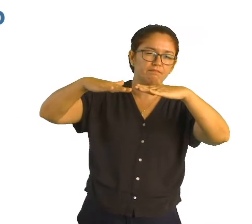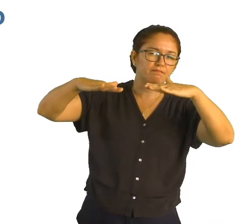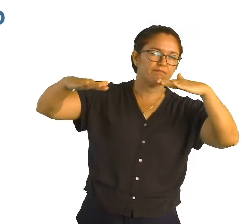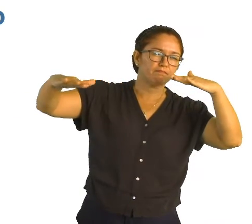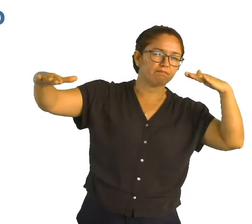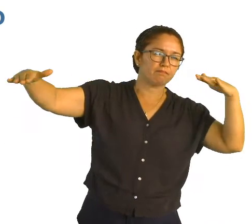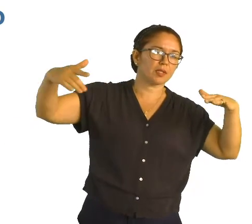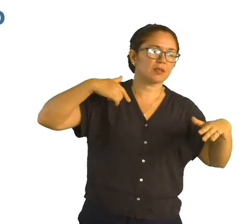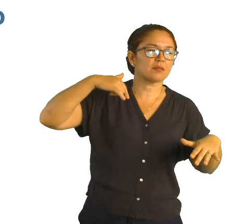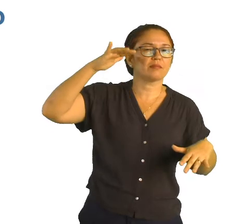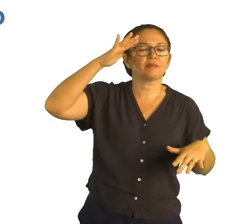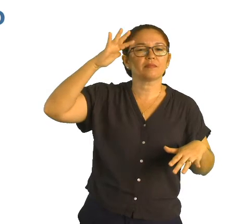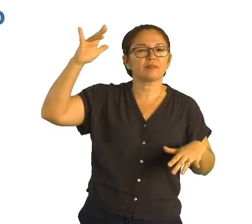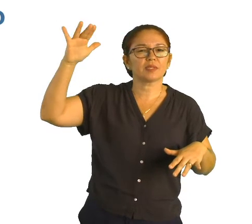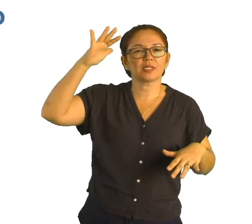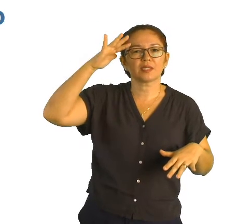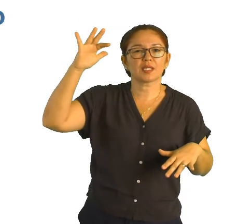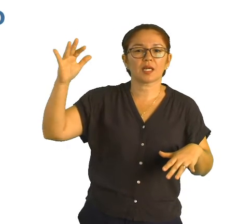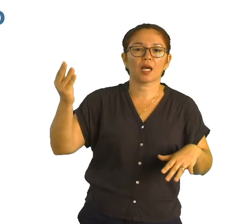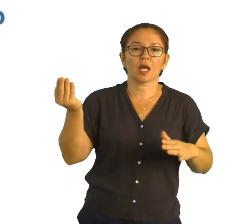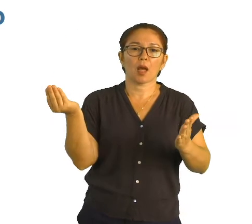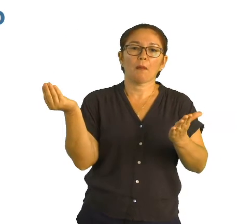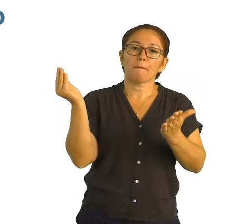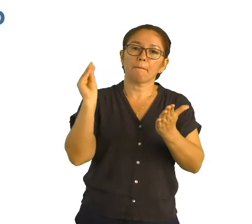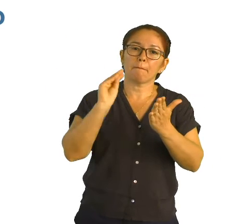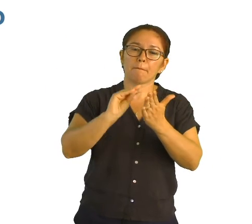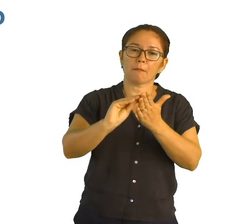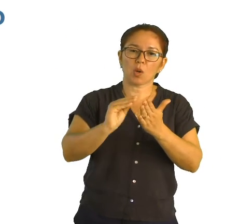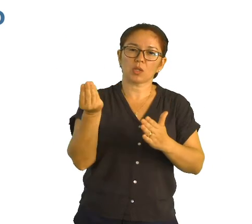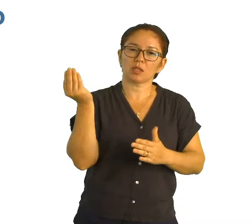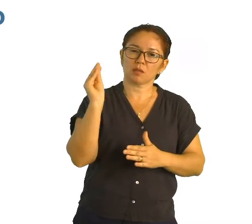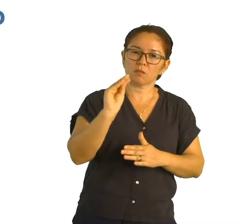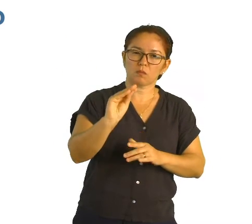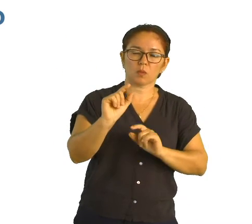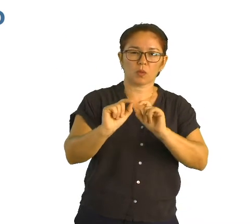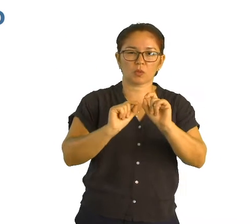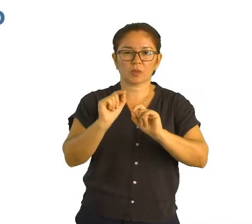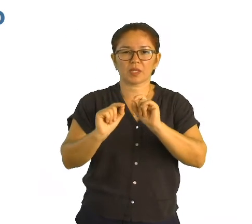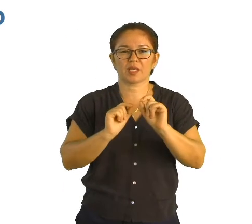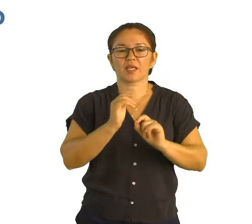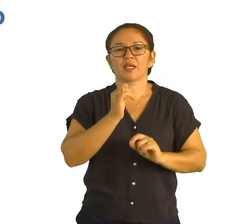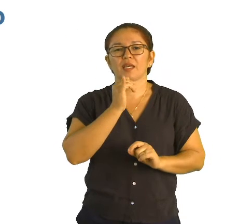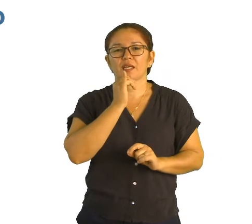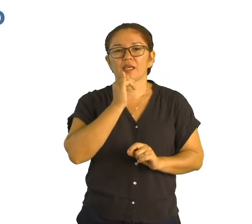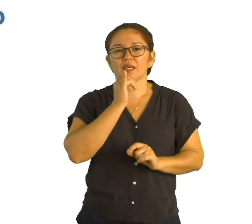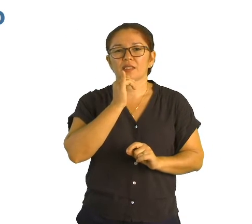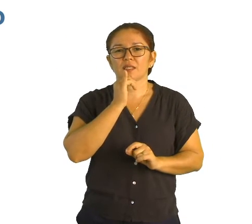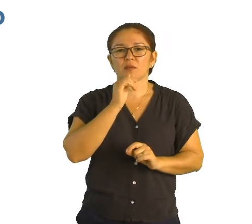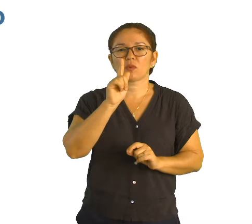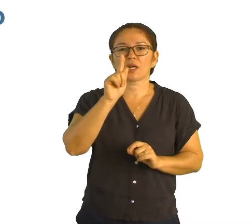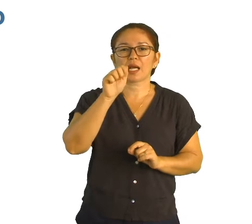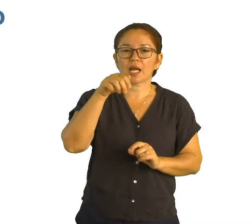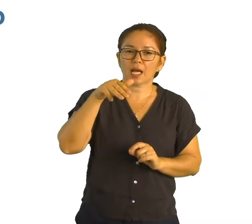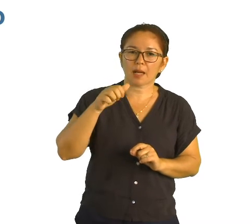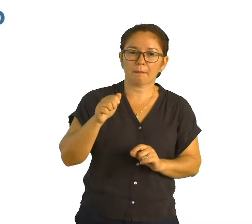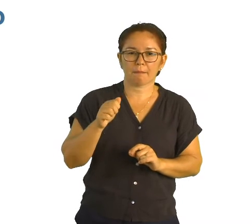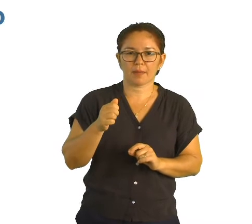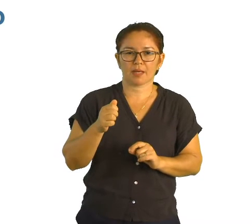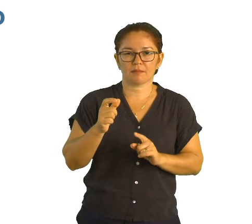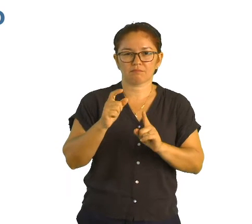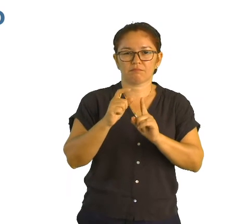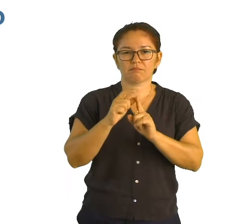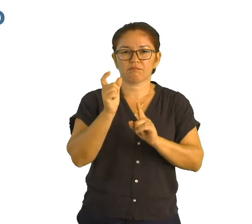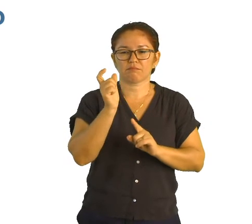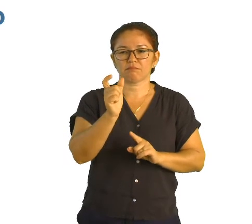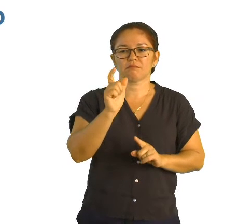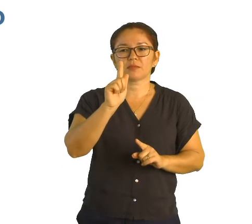beta, gama, e a gente lê plano alfa, plano beta, plano gama. É a forma como a gente